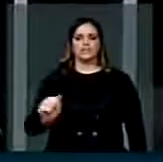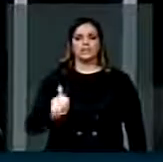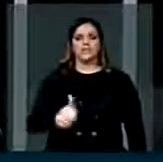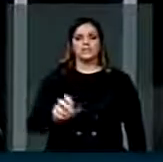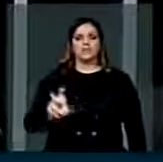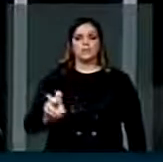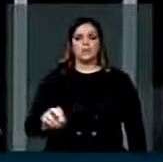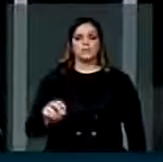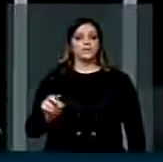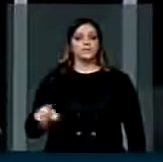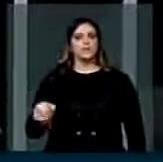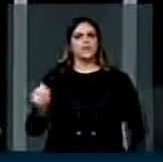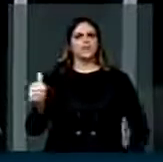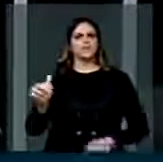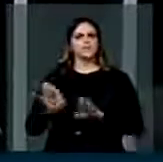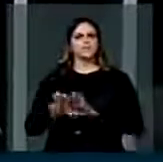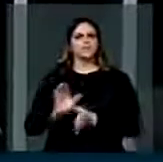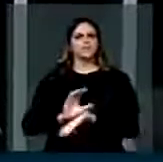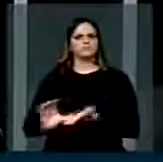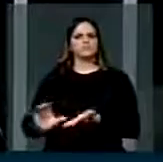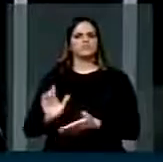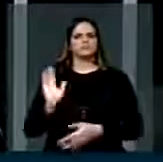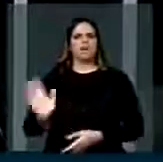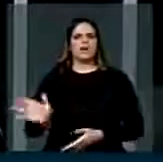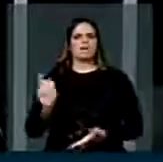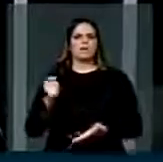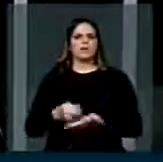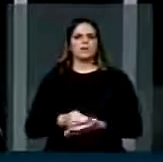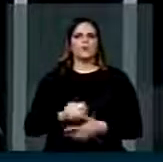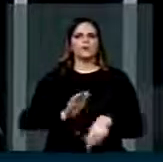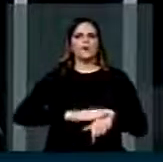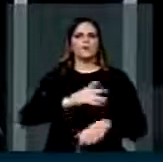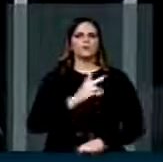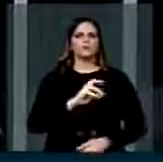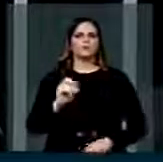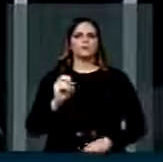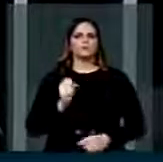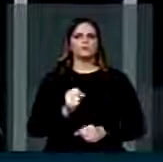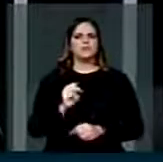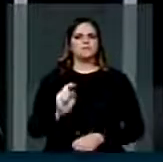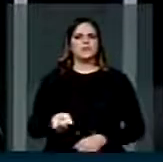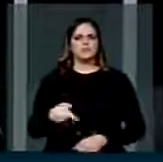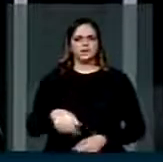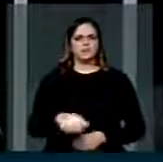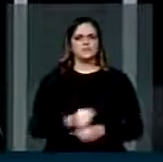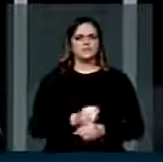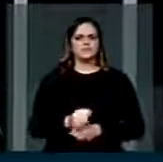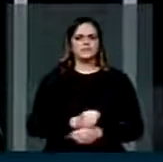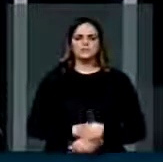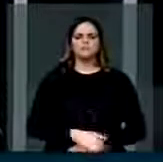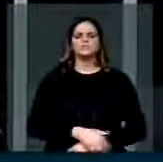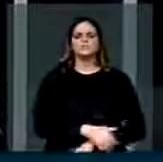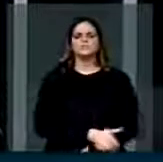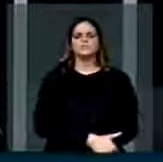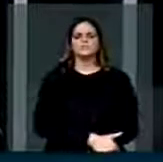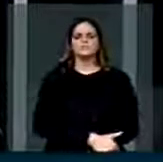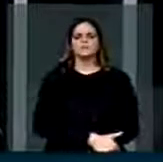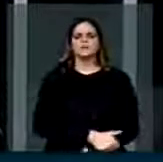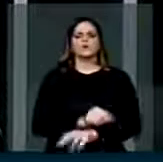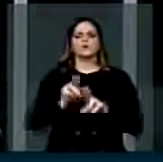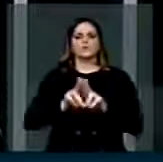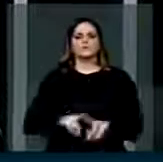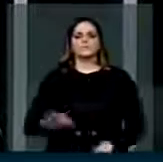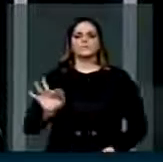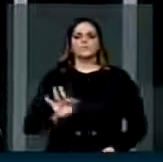150 mil, já foram pagos, botei mais 200 mil esse ano. Colocamos recurso para a Universidade Federal